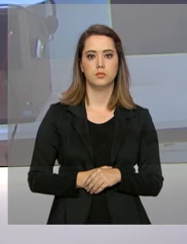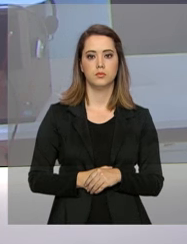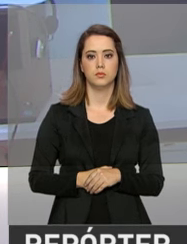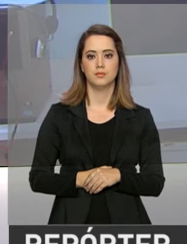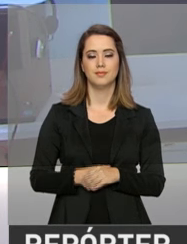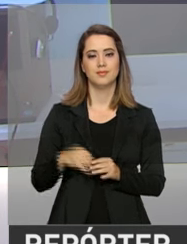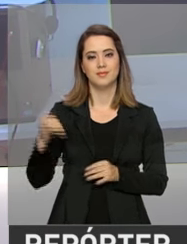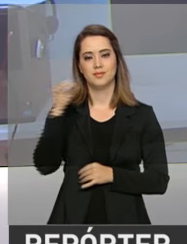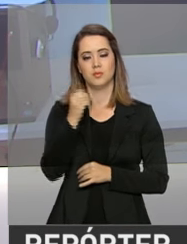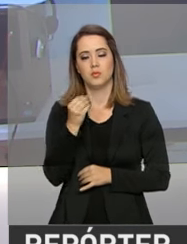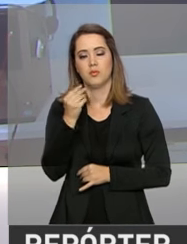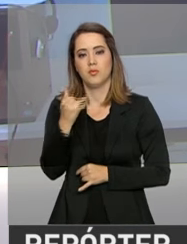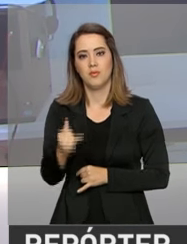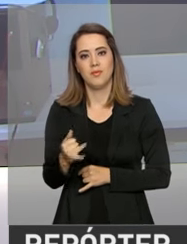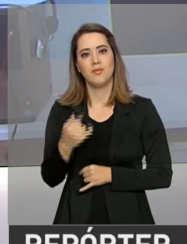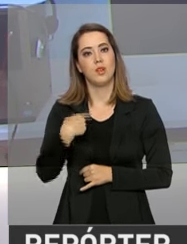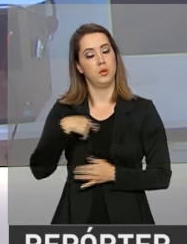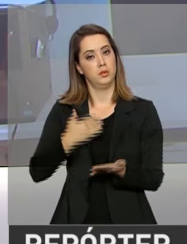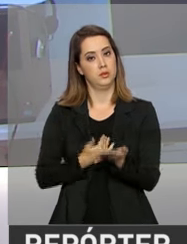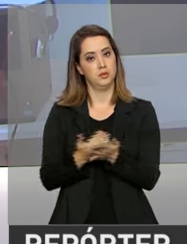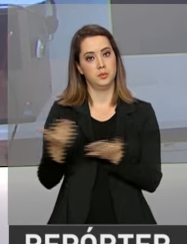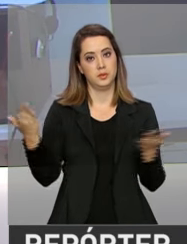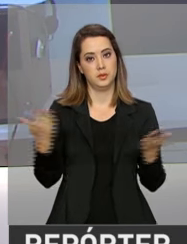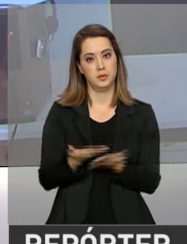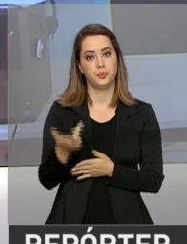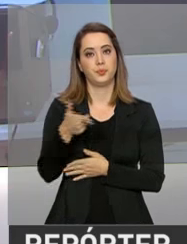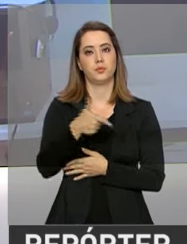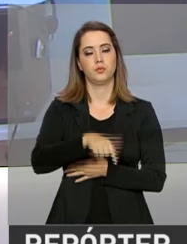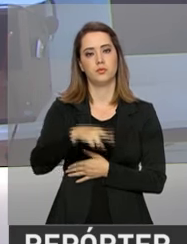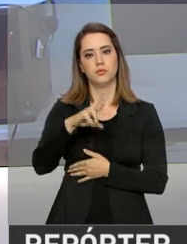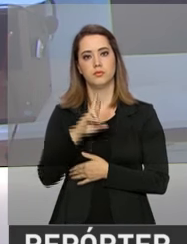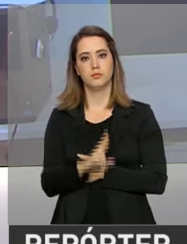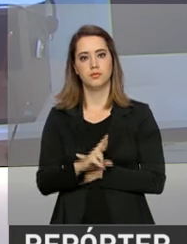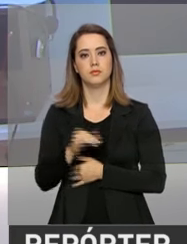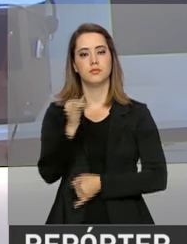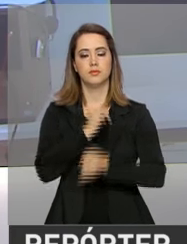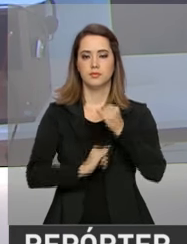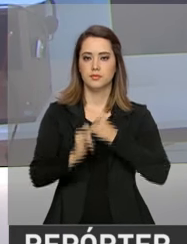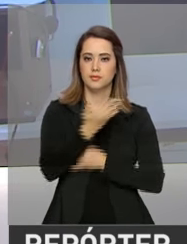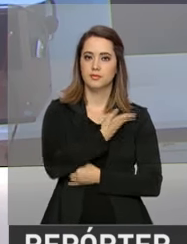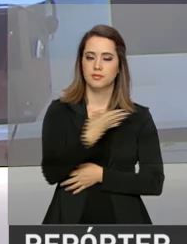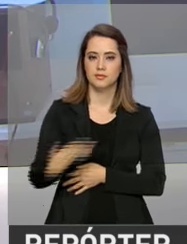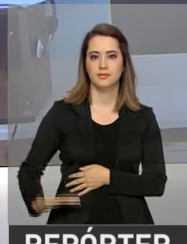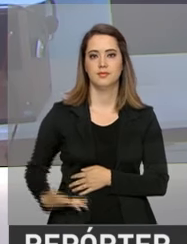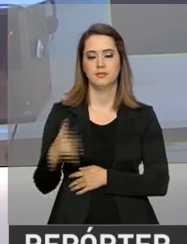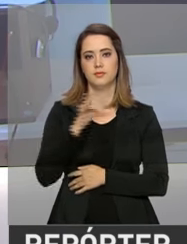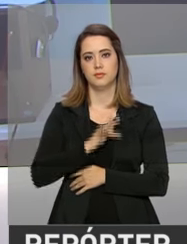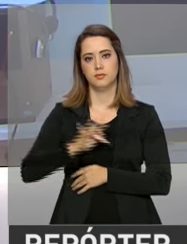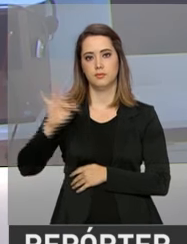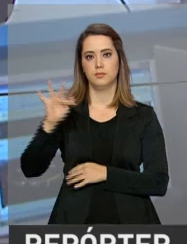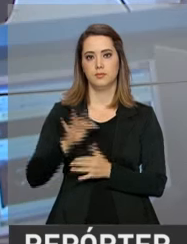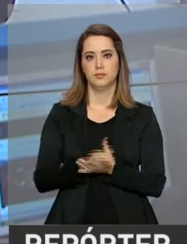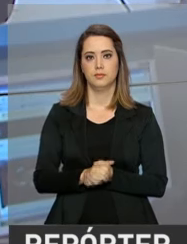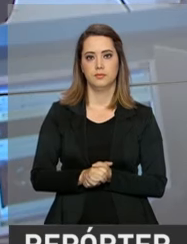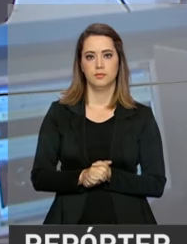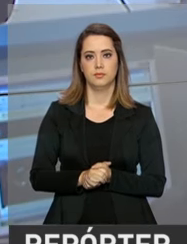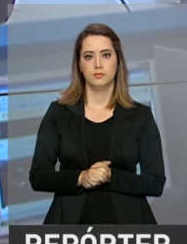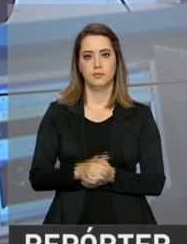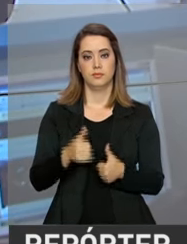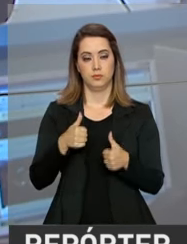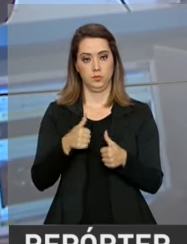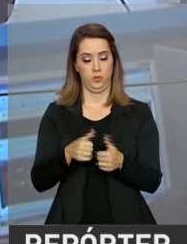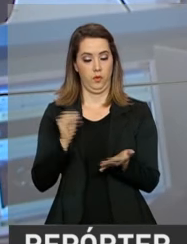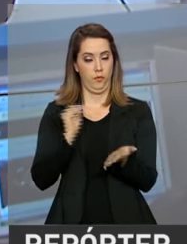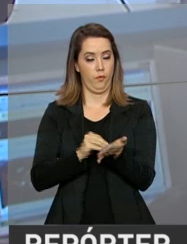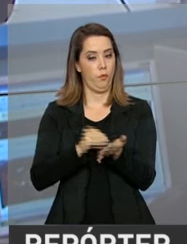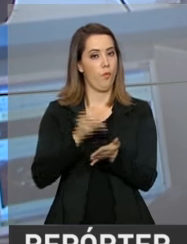olá bom dia começa agora mais uma edição do repórter nbr e as notícias do governo federal estamos a